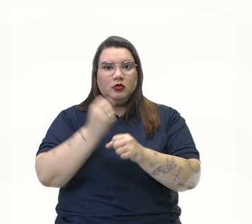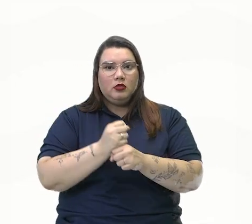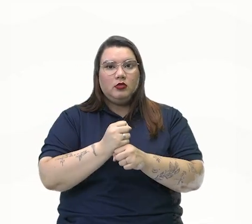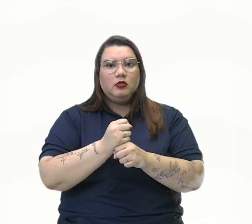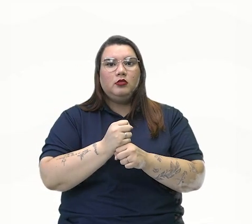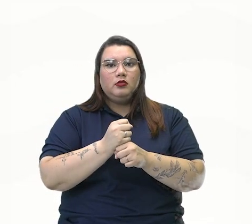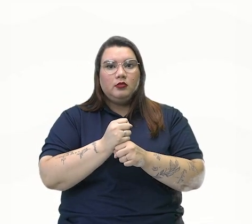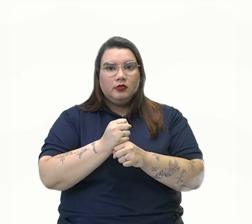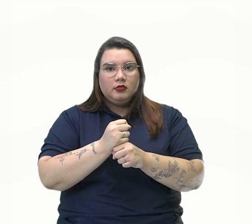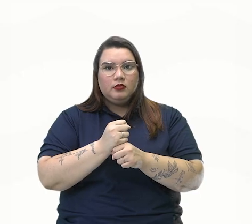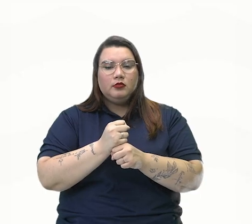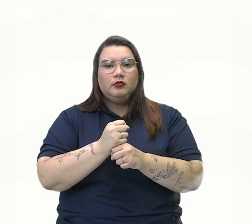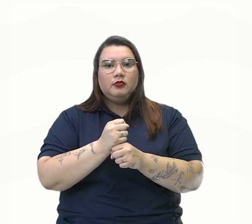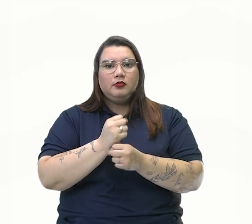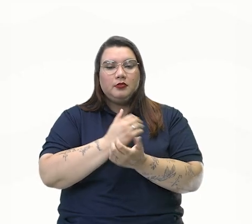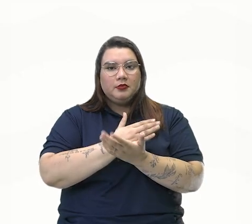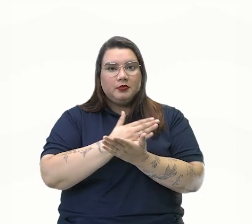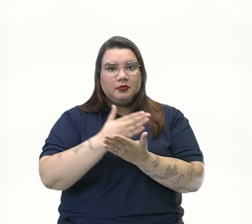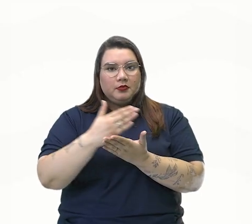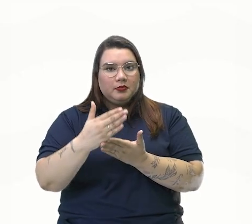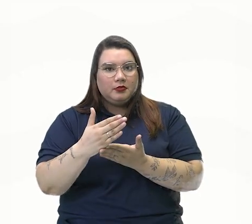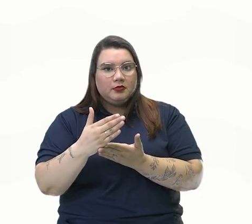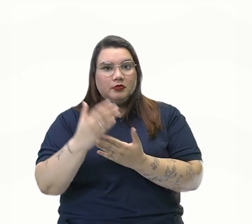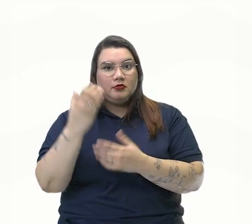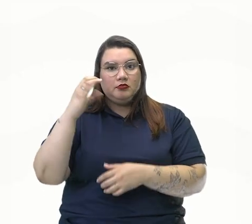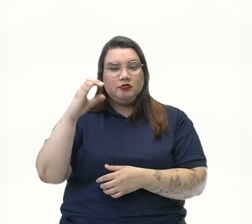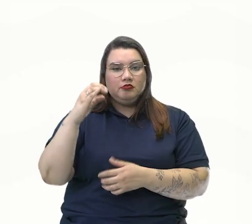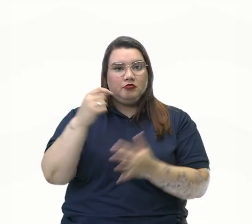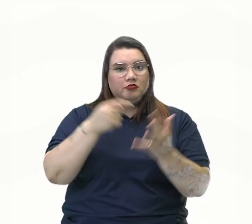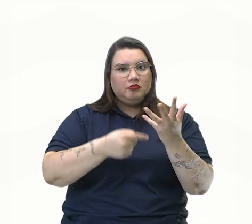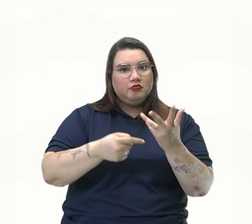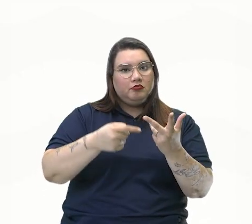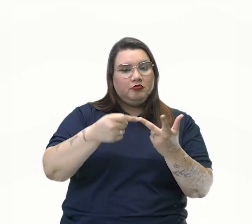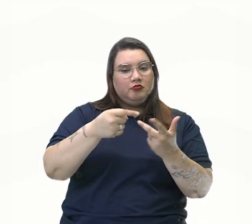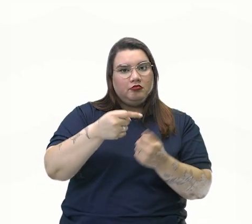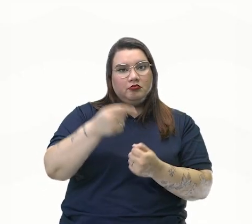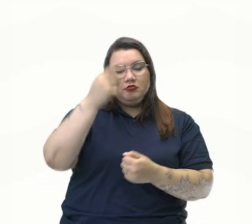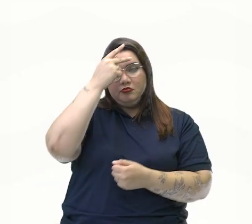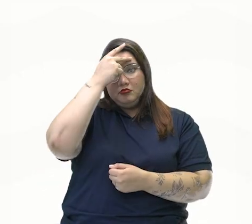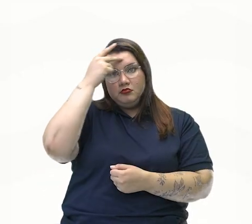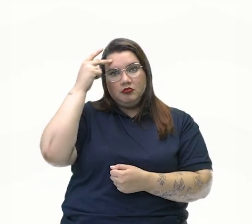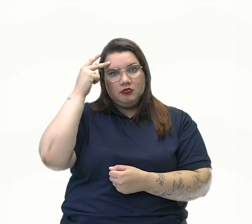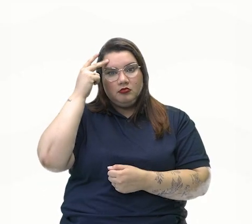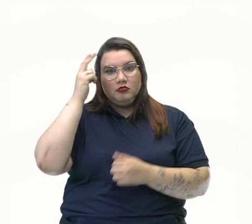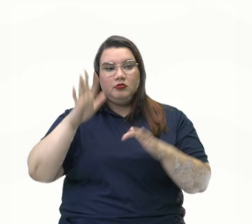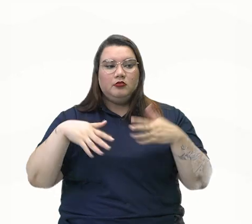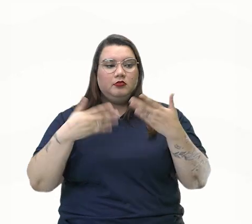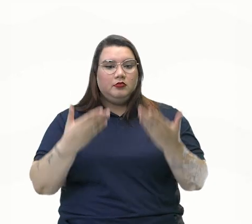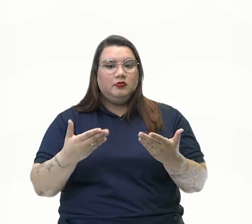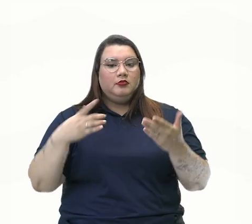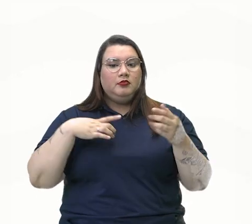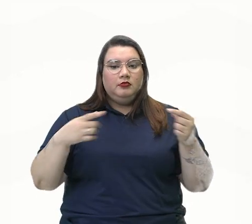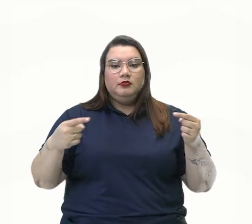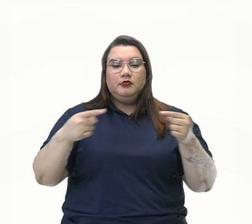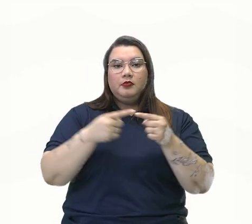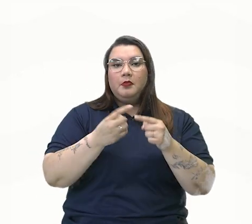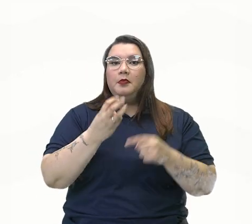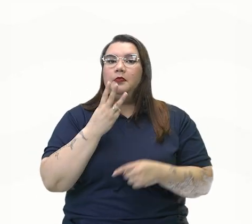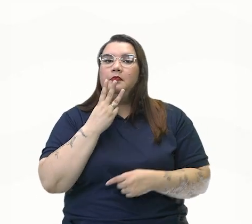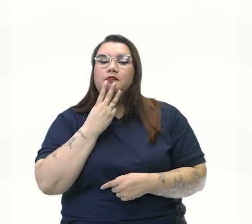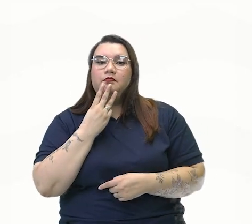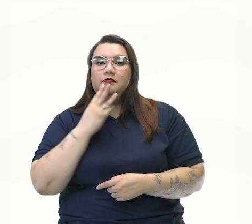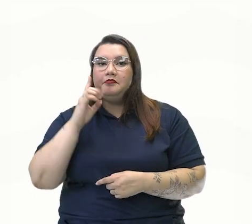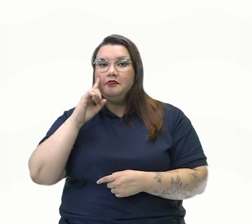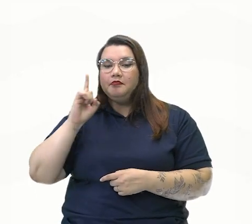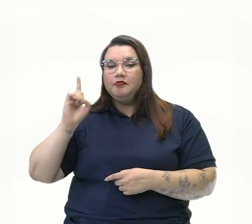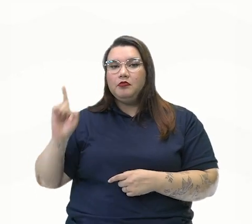física, nós estamos vendo aí que iniciaram com esses cientistas e, pela previsão de Maxwell,